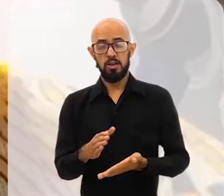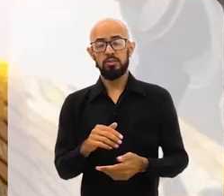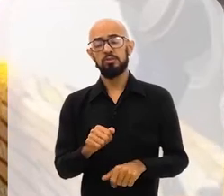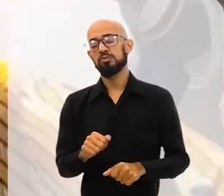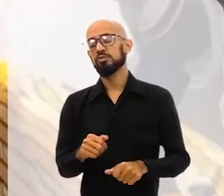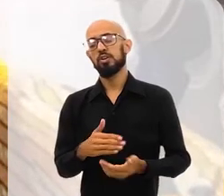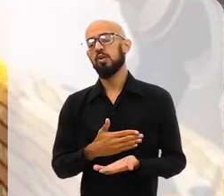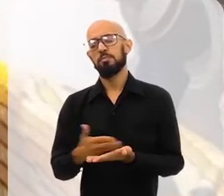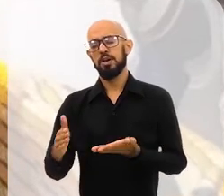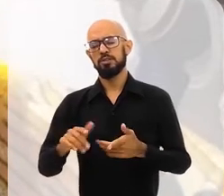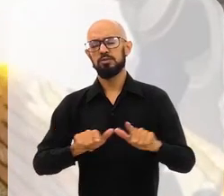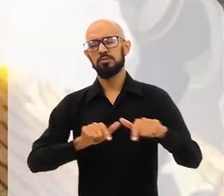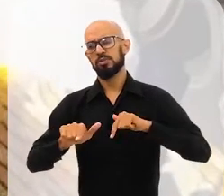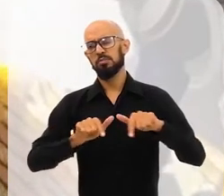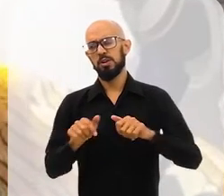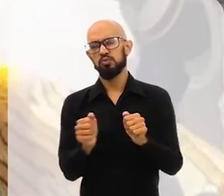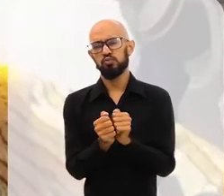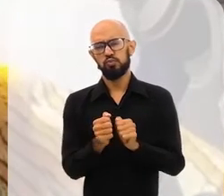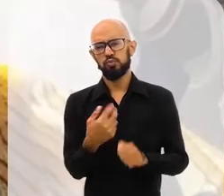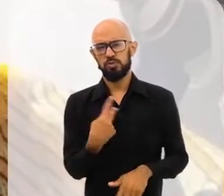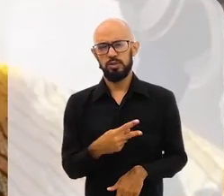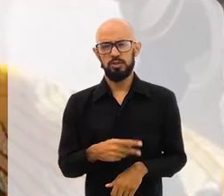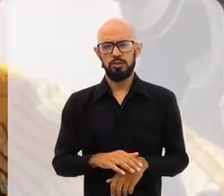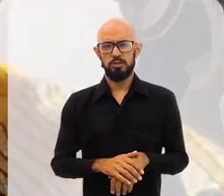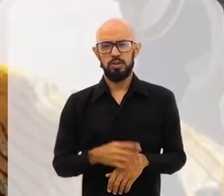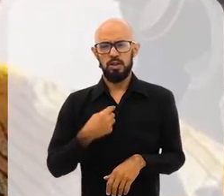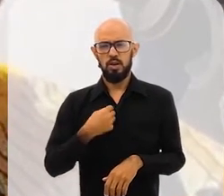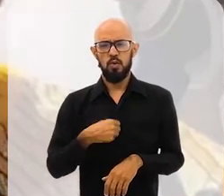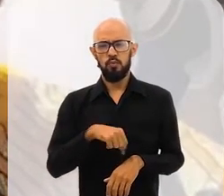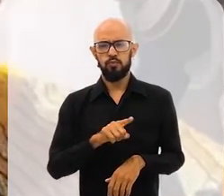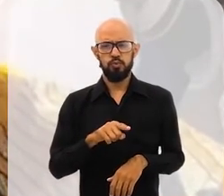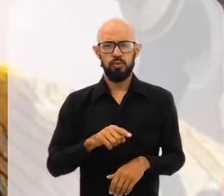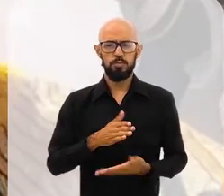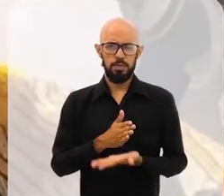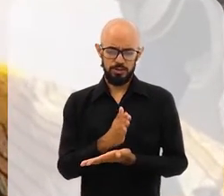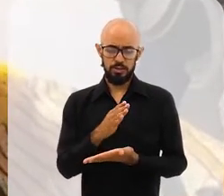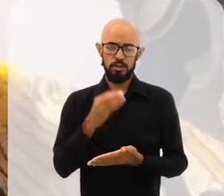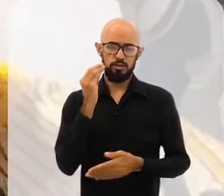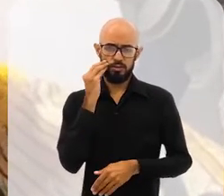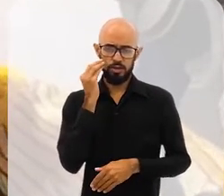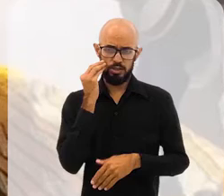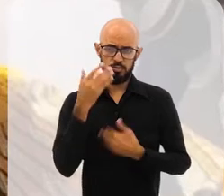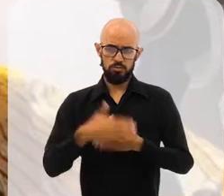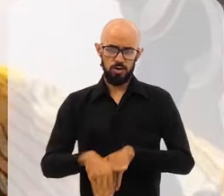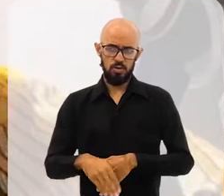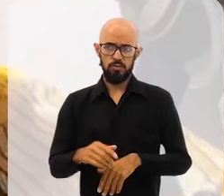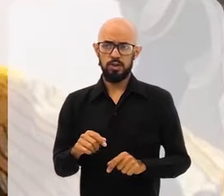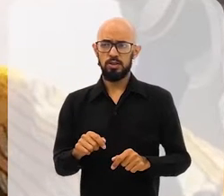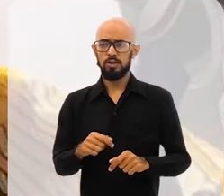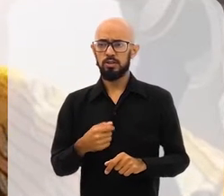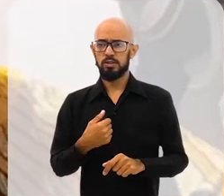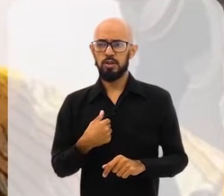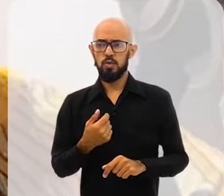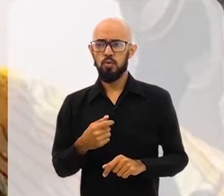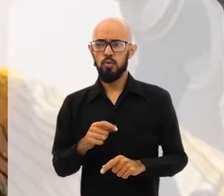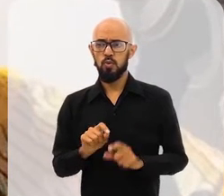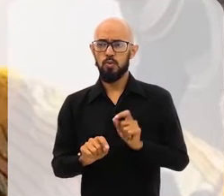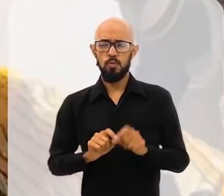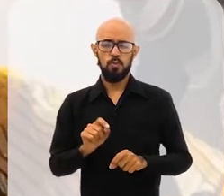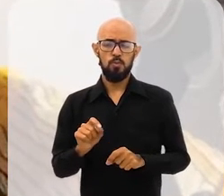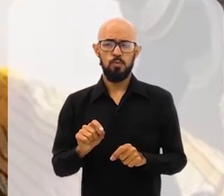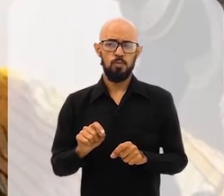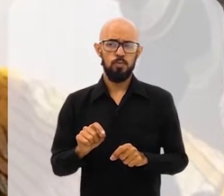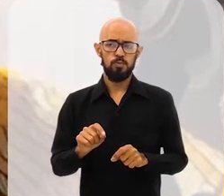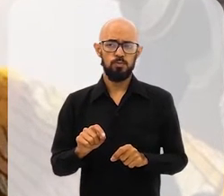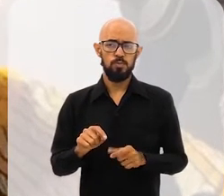e desenvolve um trabalho lá com ele passei no teste fiquei Considero que lá